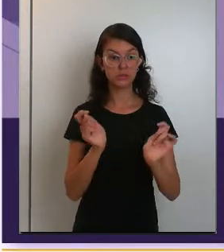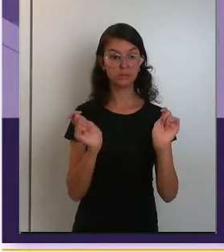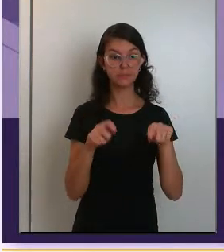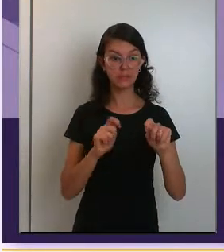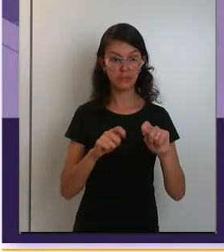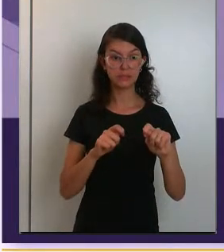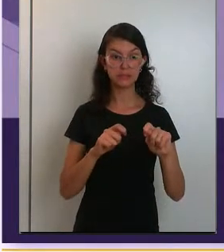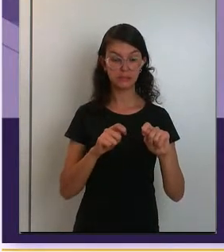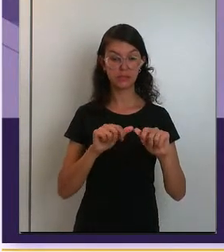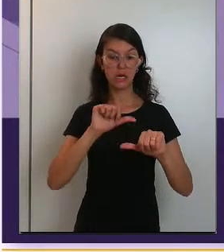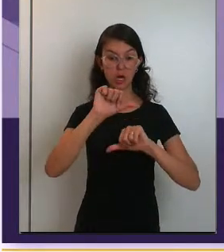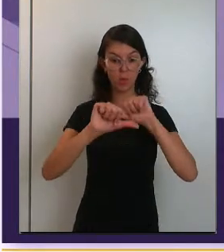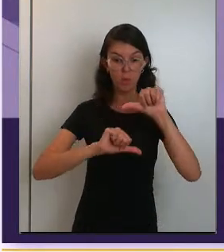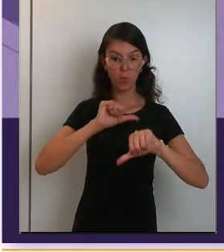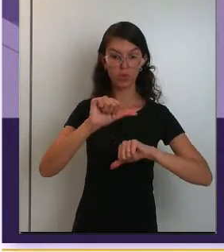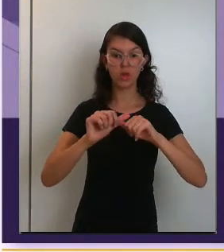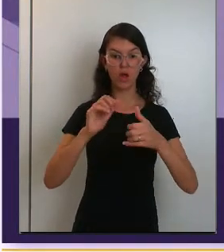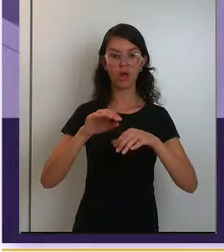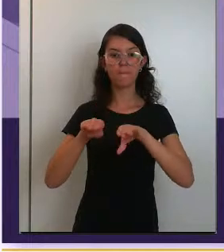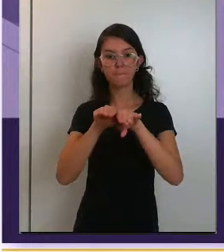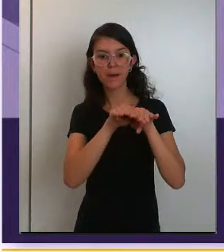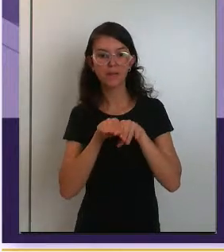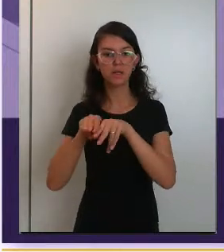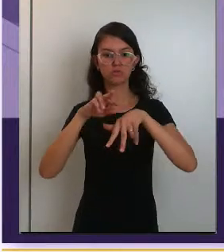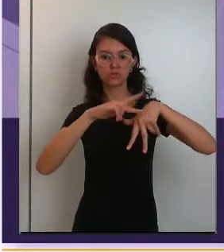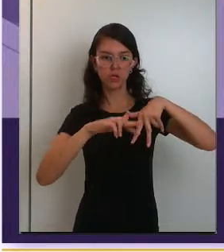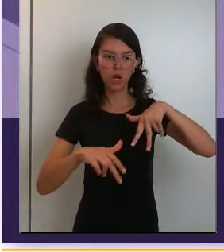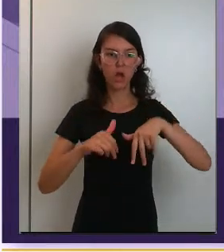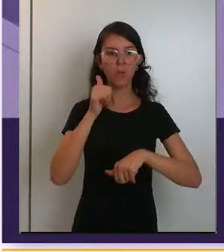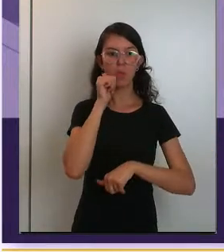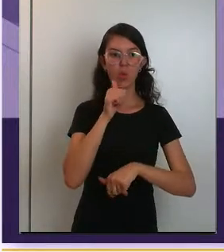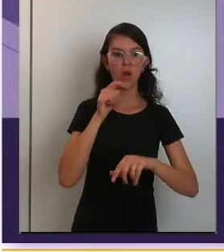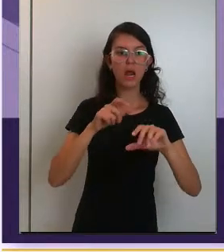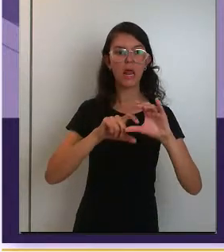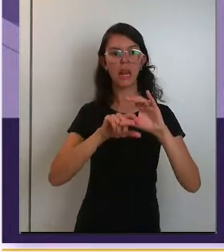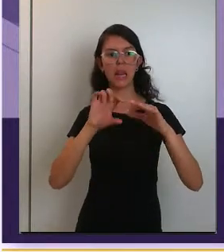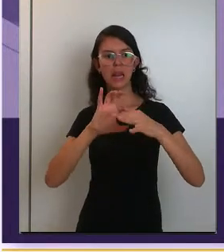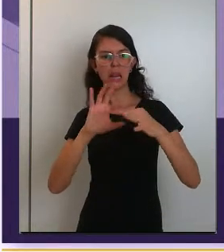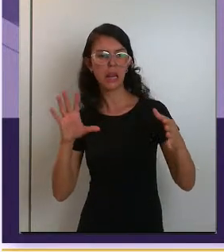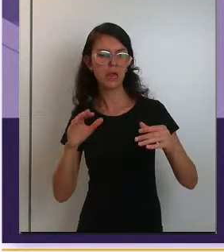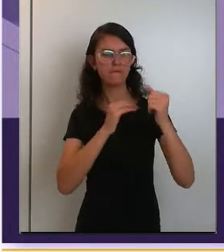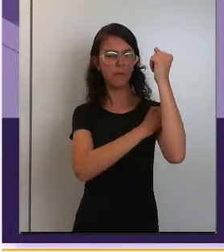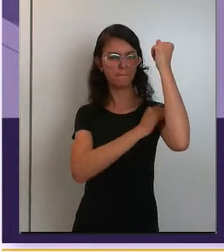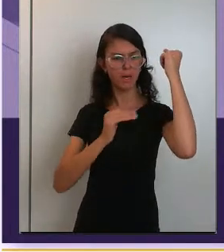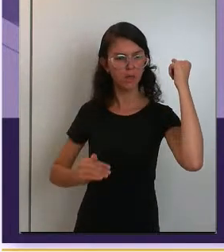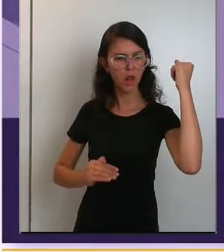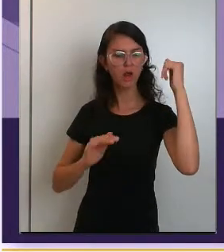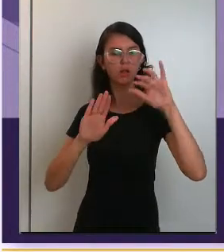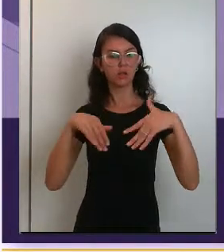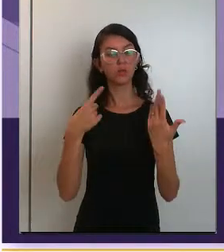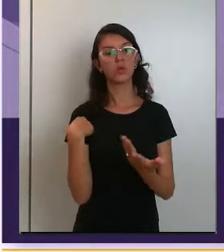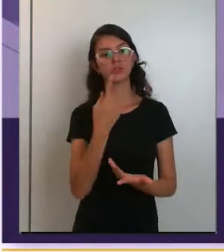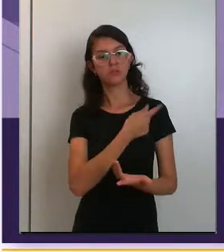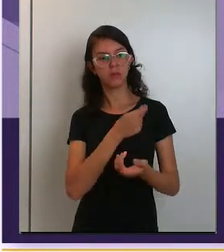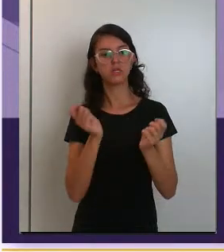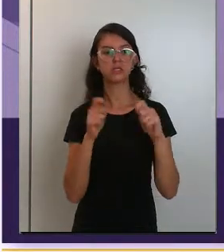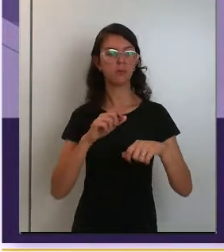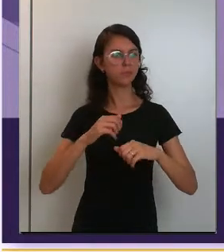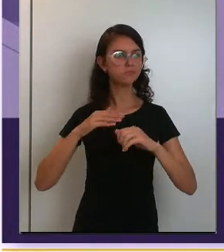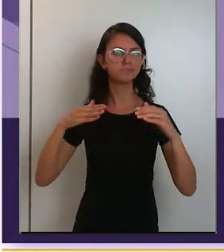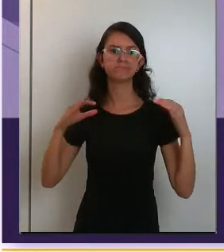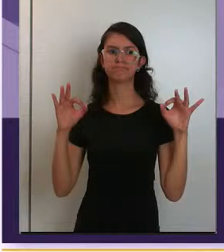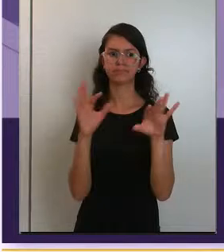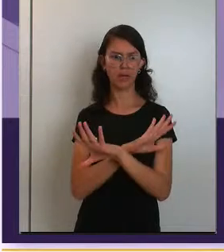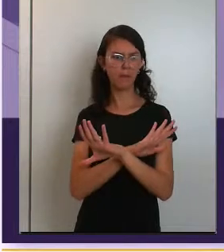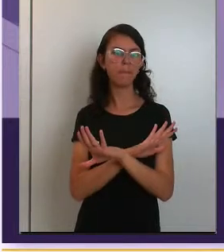esses padrões de gênero que impedem que a mulher seja efetivamente livre, emancipada, empoderada, enfim. Precisamos romper com esses padrões de gênero